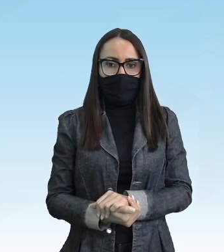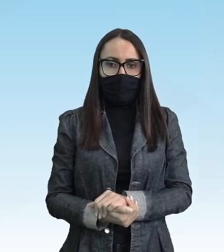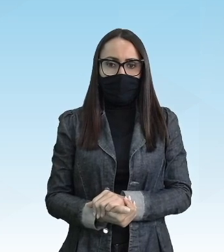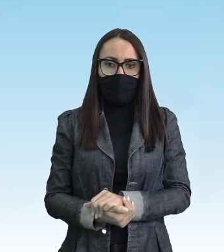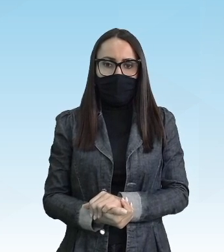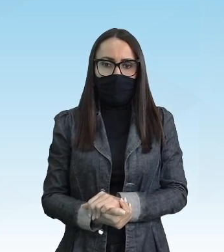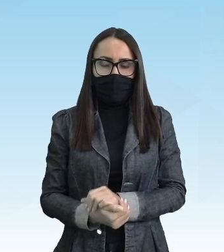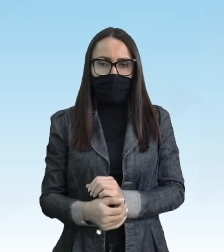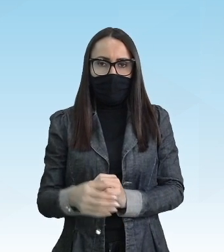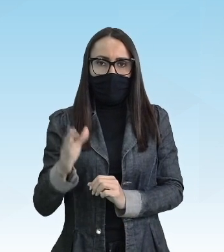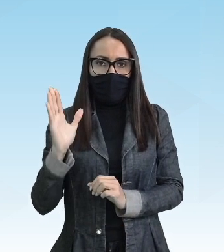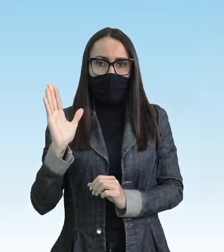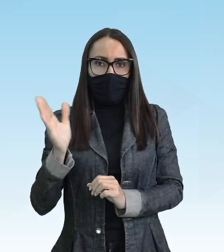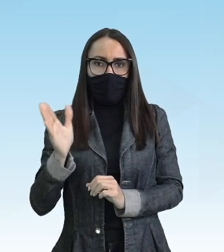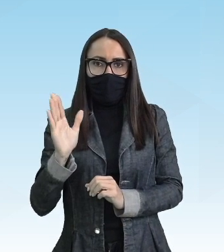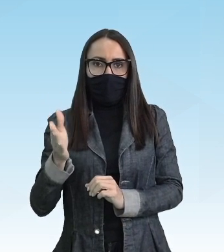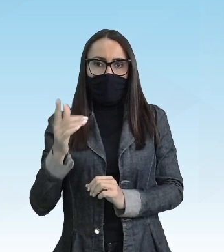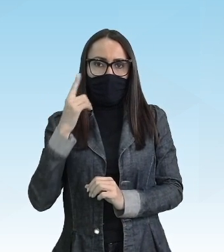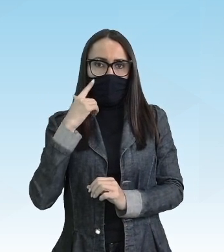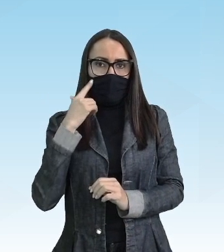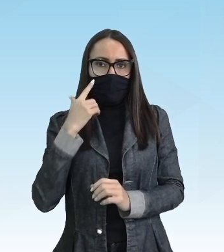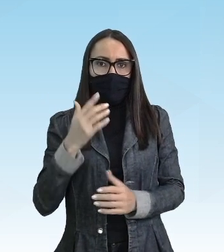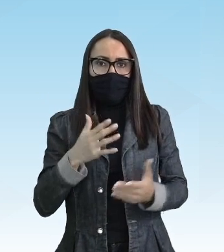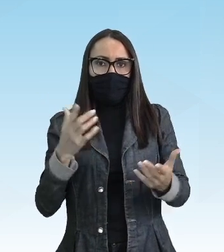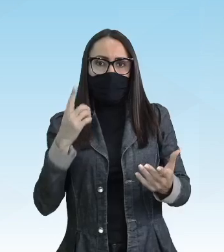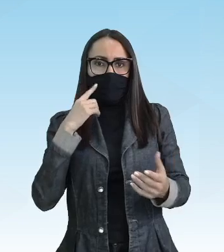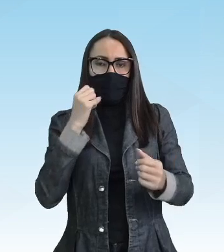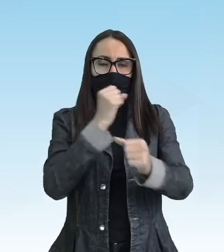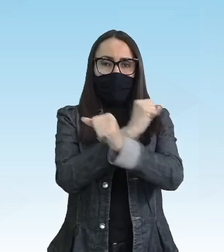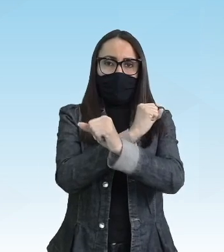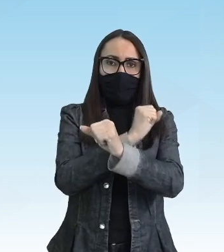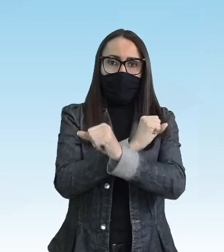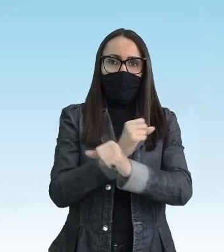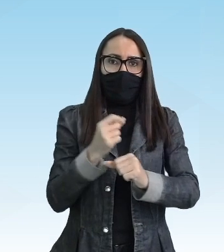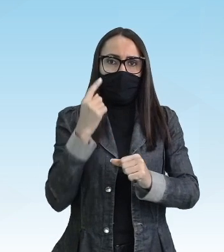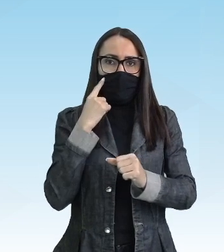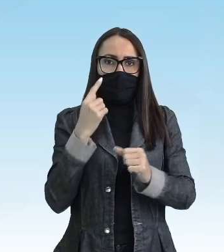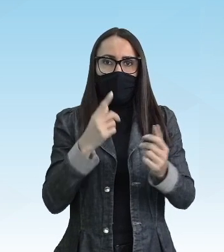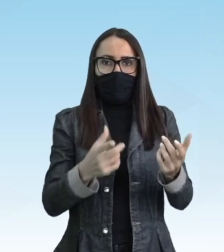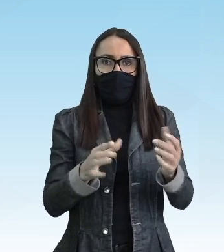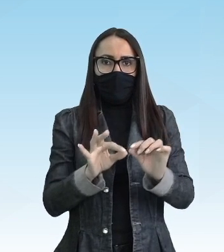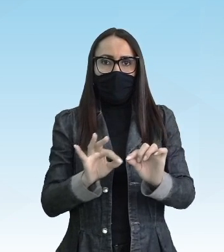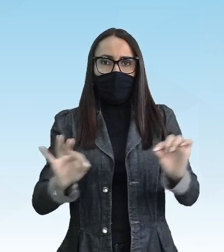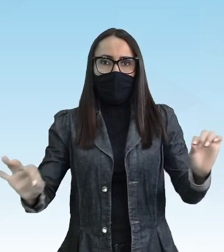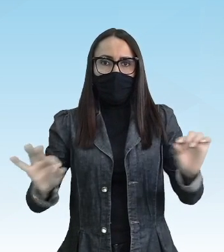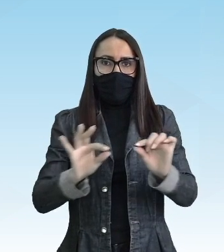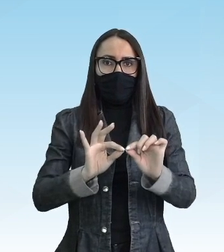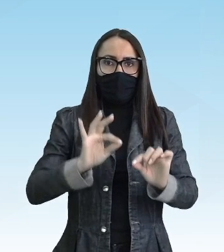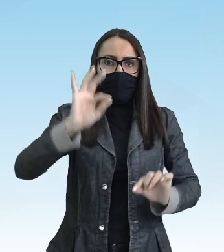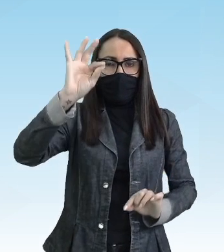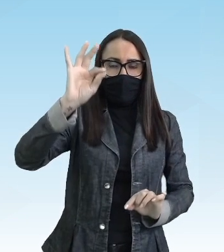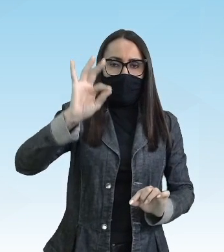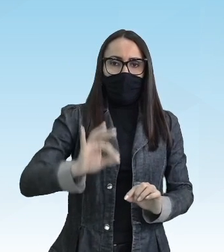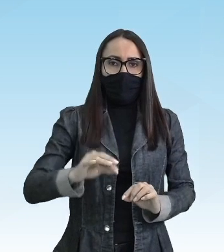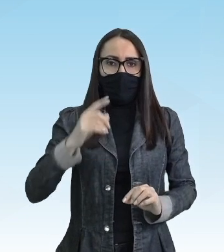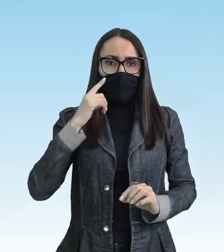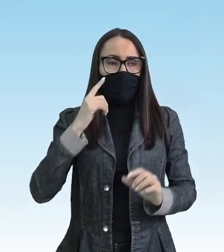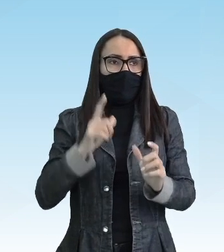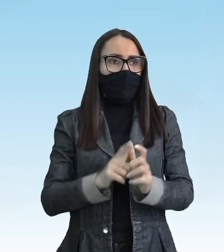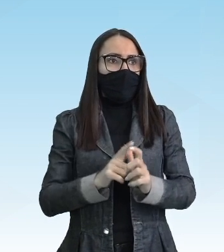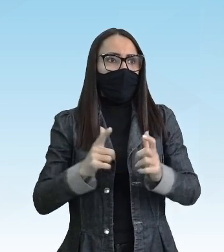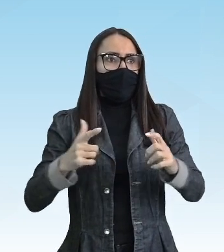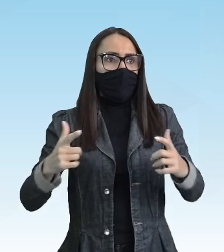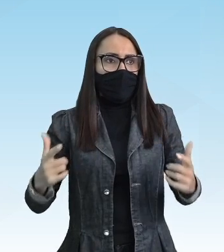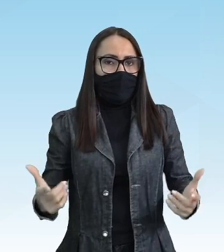ossos planos são ossos que possuem largura e comprimento maiores que